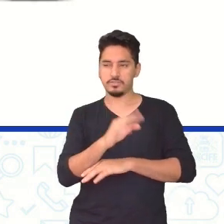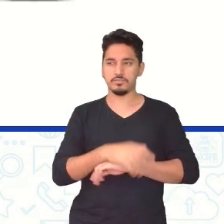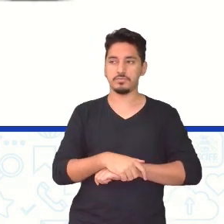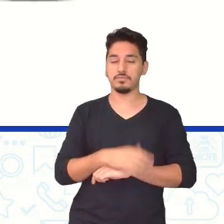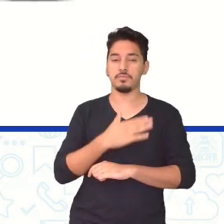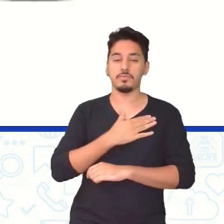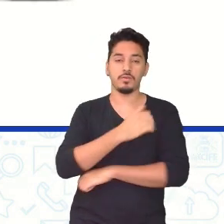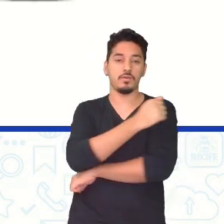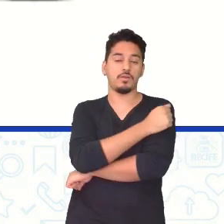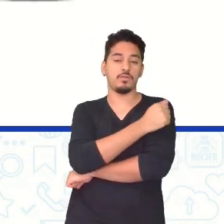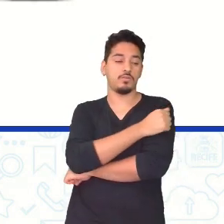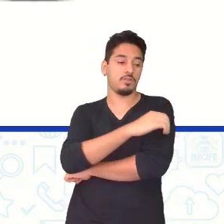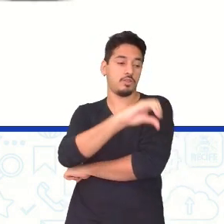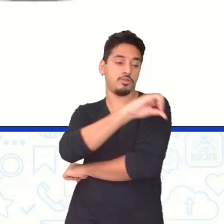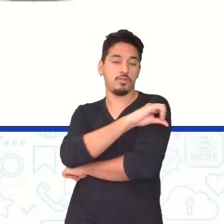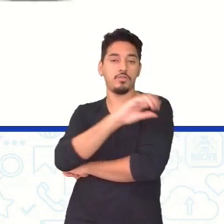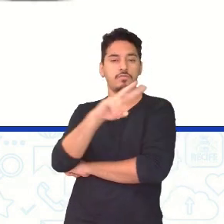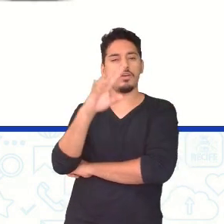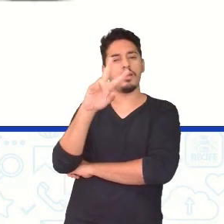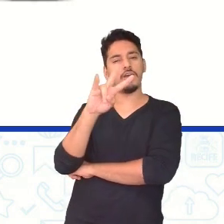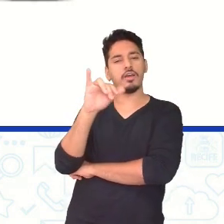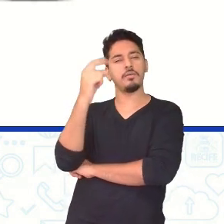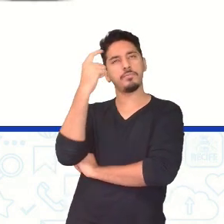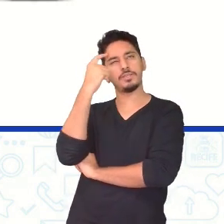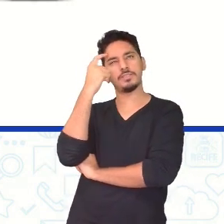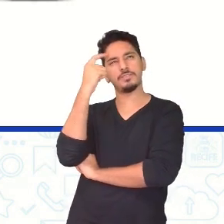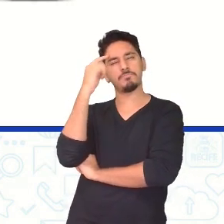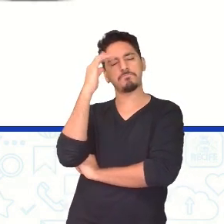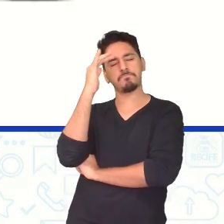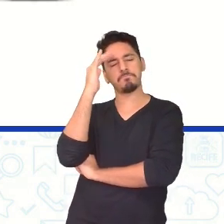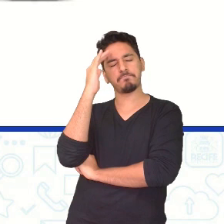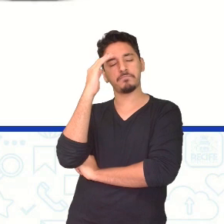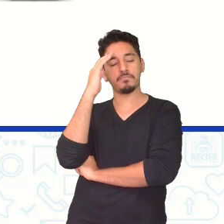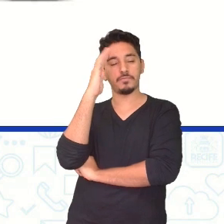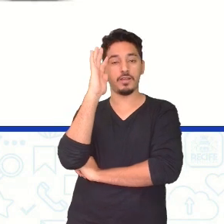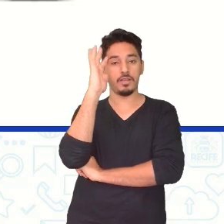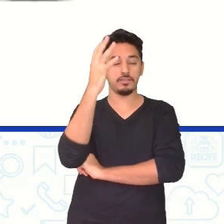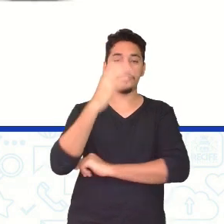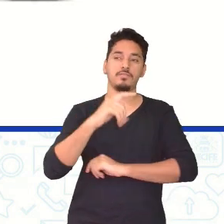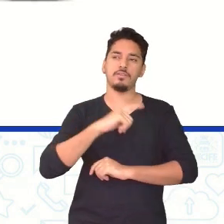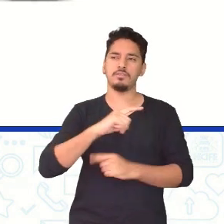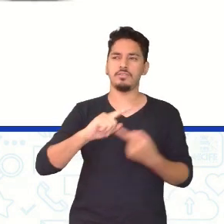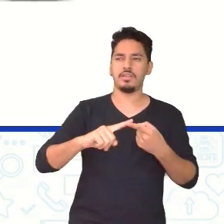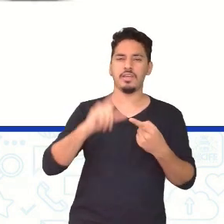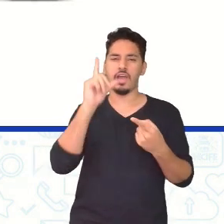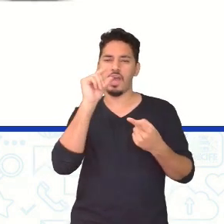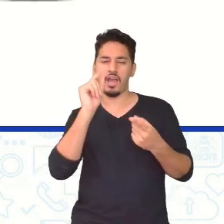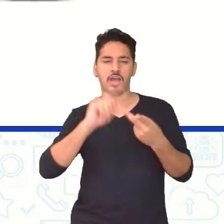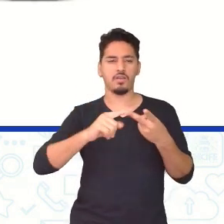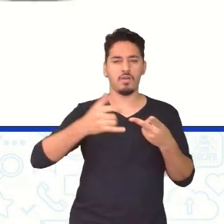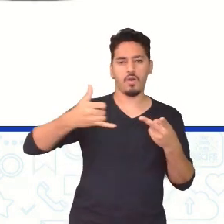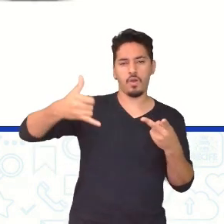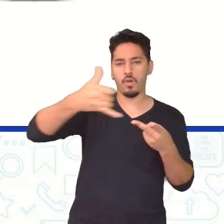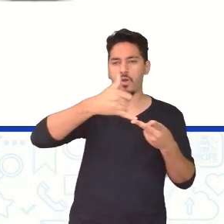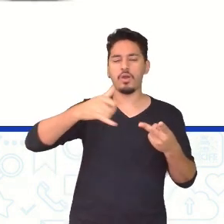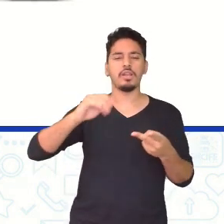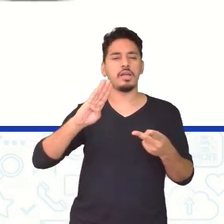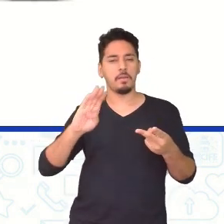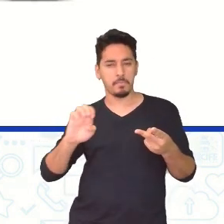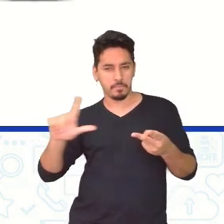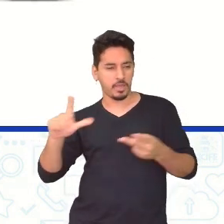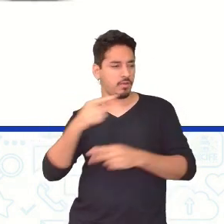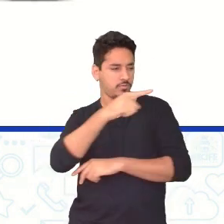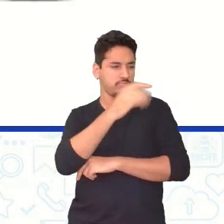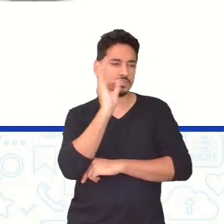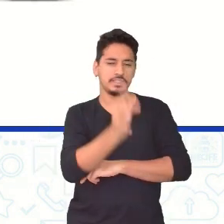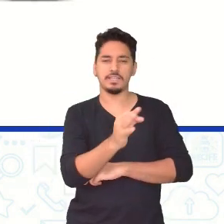que meu aluno do 9º ano, ele vai pensar um pouco para poder resolver, que tem água, tem óleo. Parece que Bel vê no dia certo na aula de